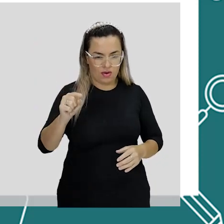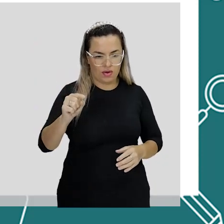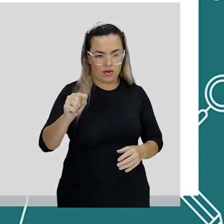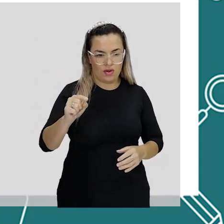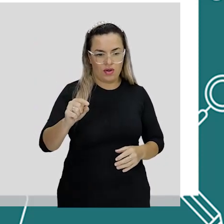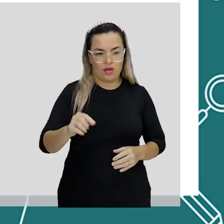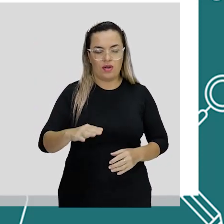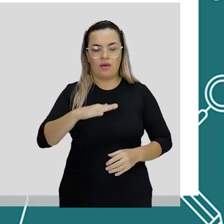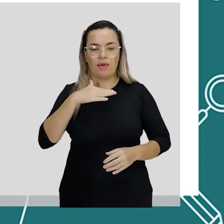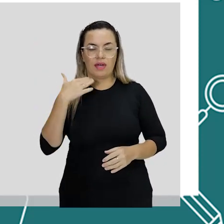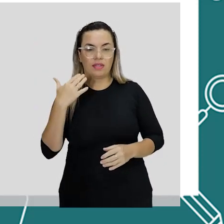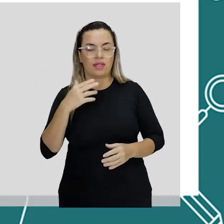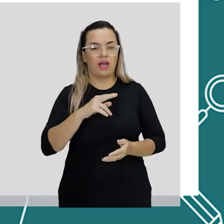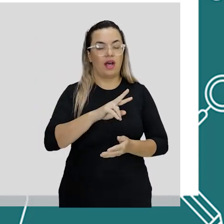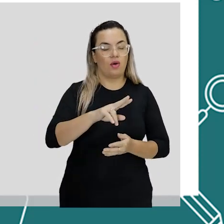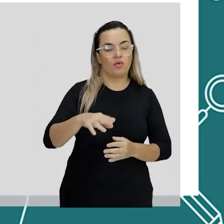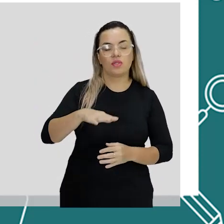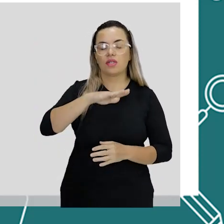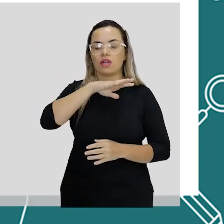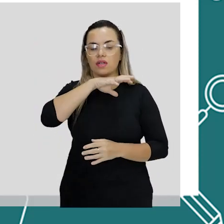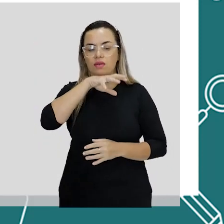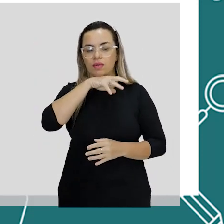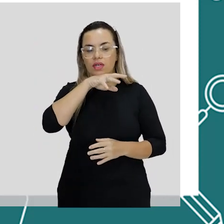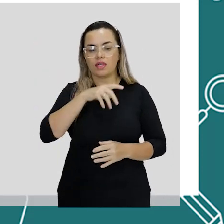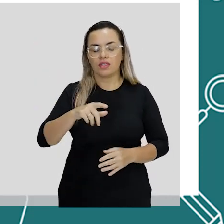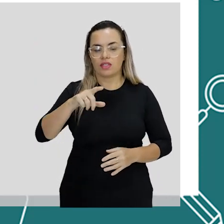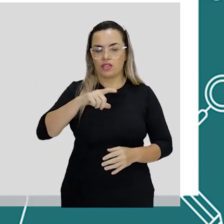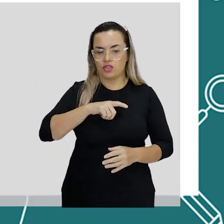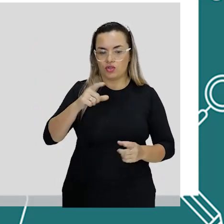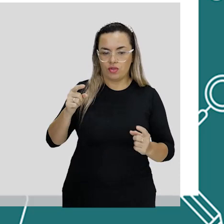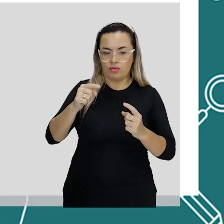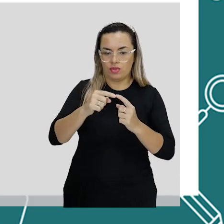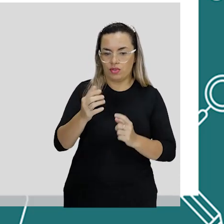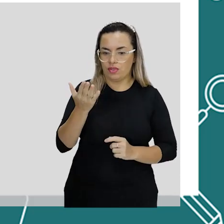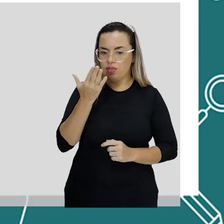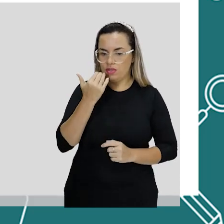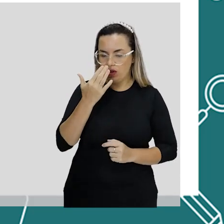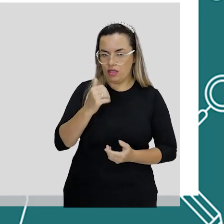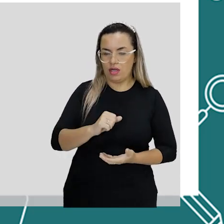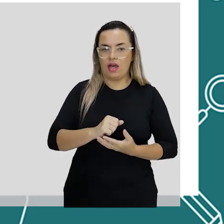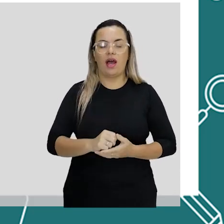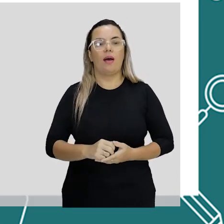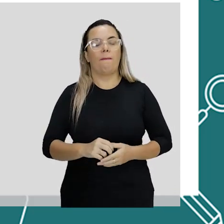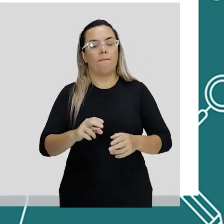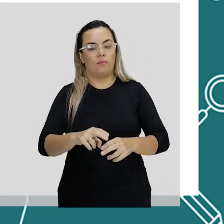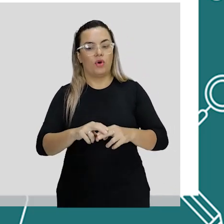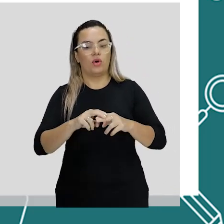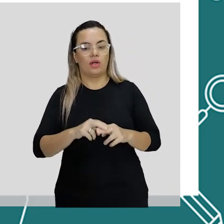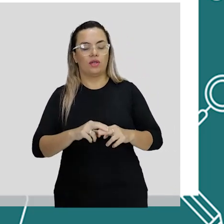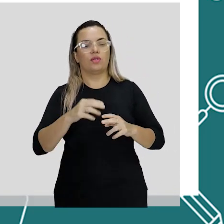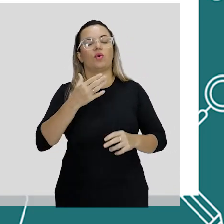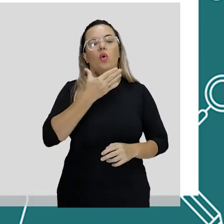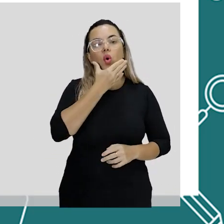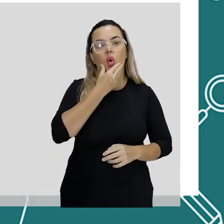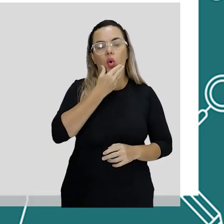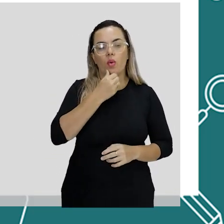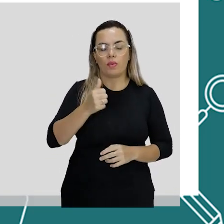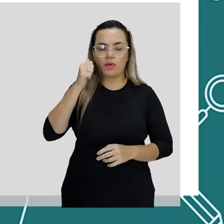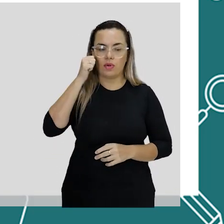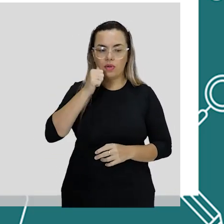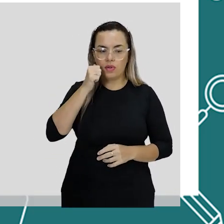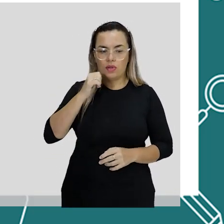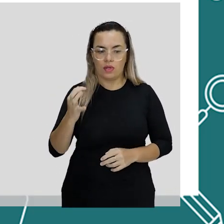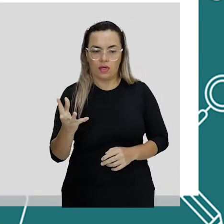serviam de alimento. Desta forma, os homens e as mulheres foram adquirindo habilidades que, mais tarde,